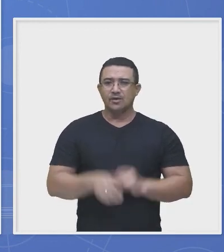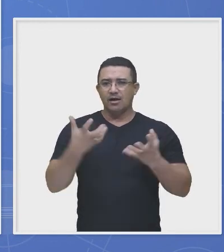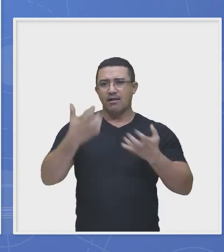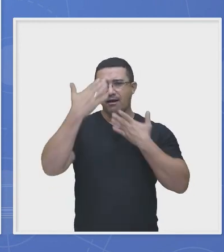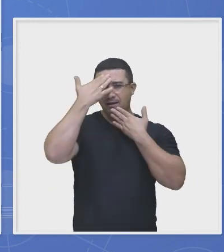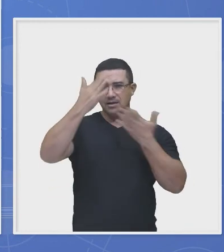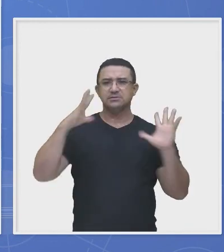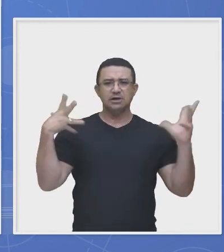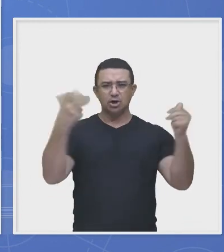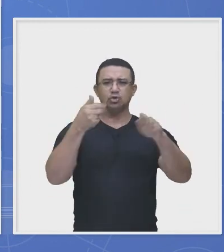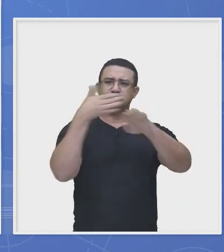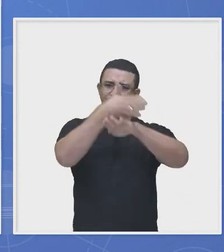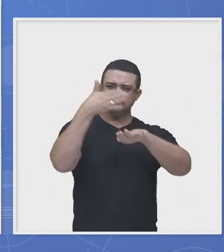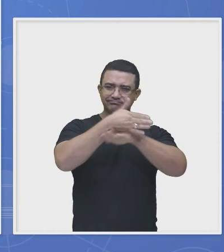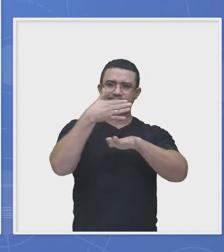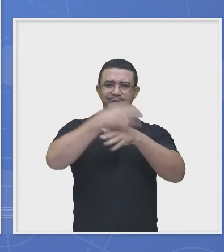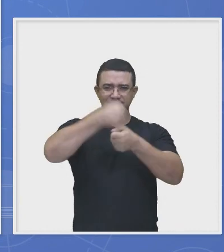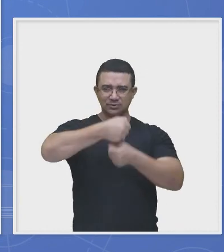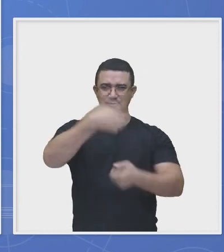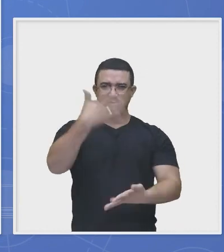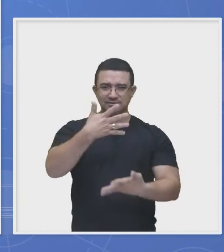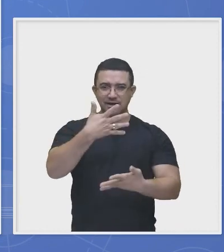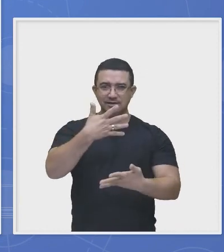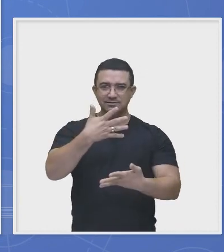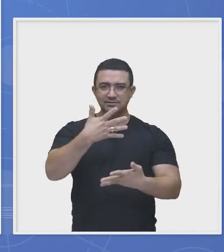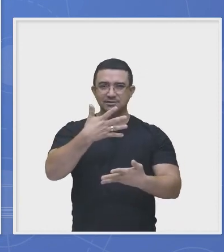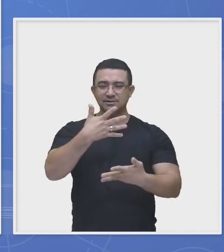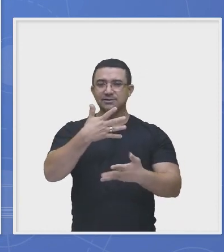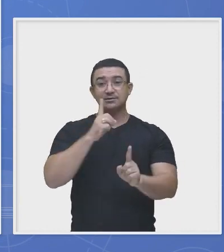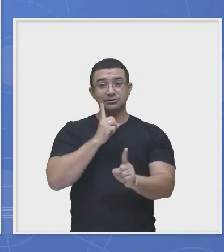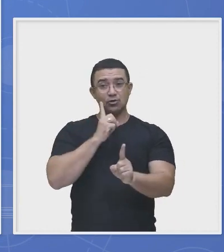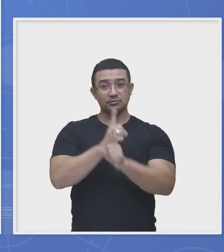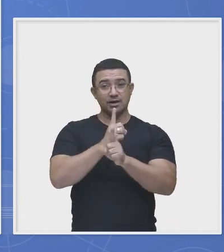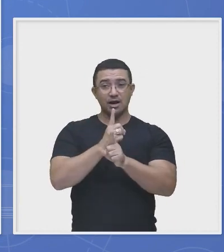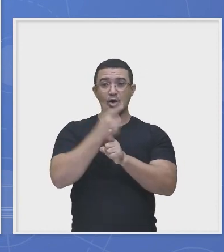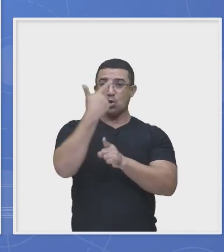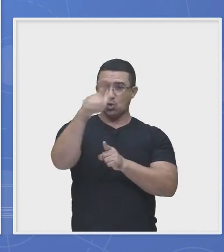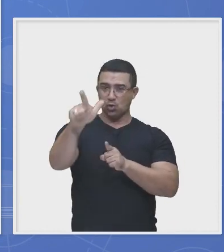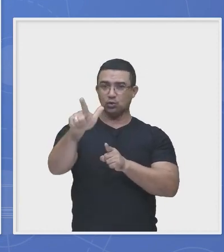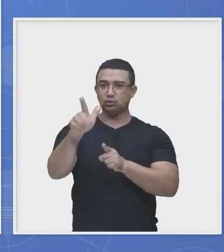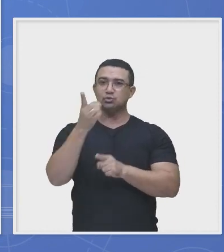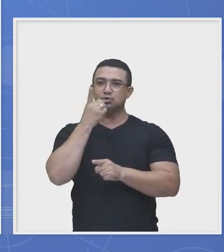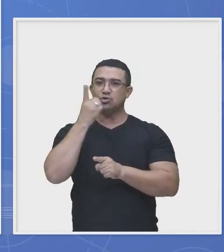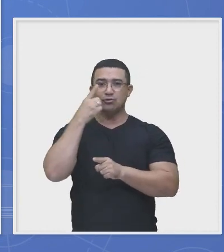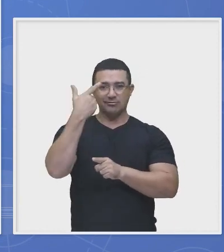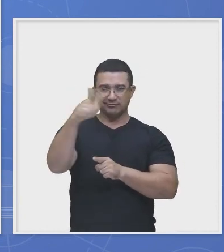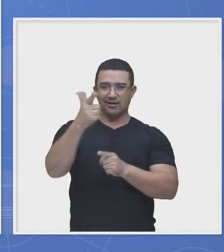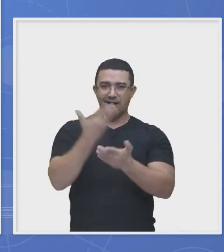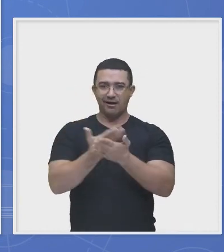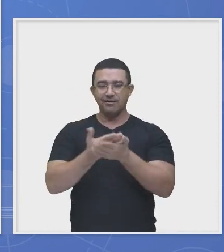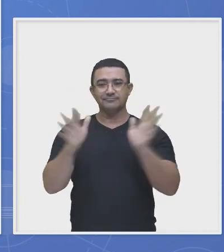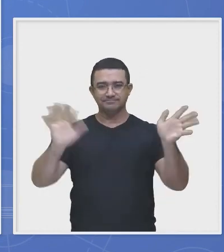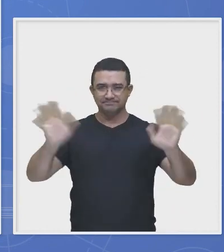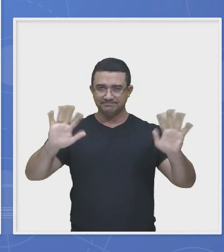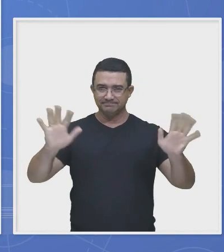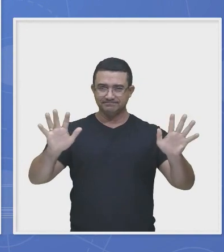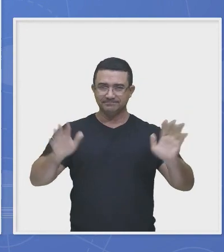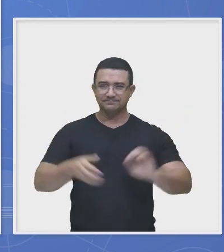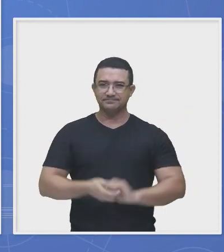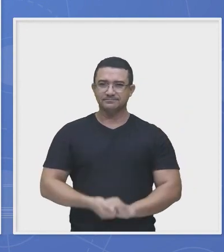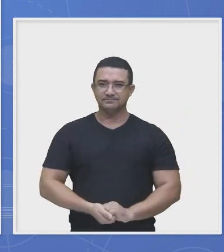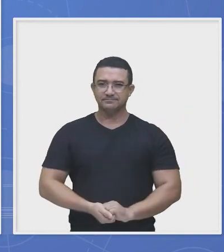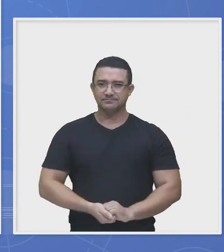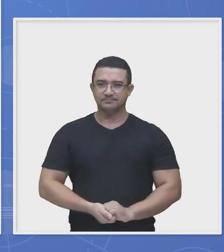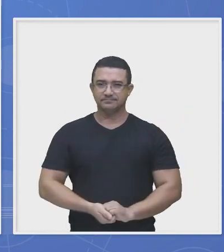a participação de todos e aguardo encontrar vocês em uma próxima oportunidade, tá bom, gente? Até lá, tchau!